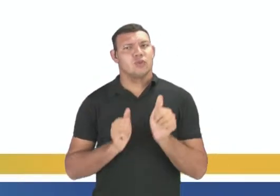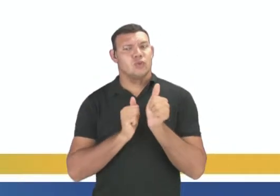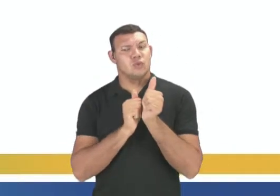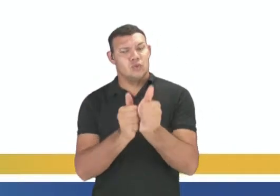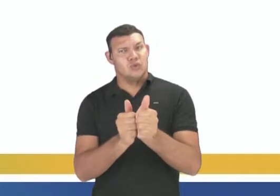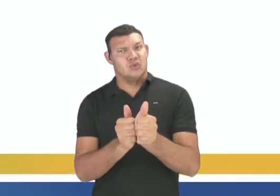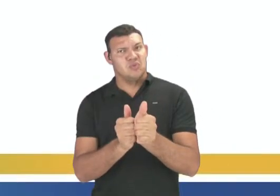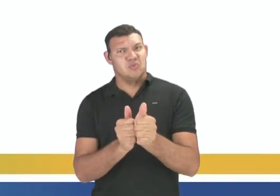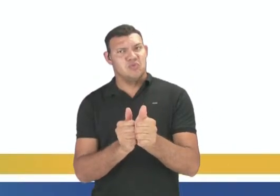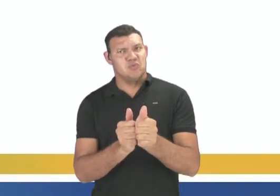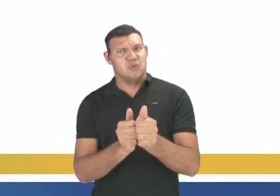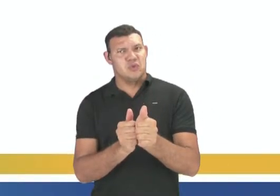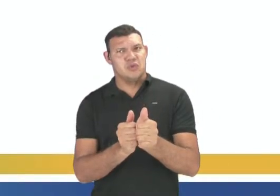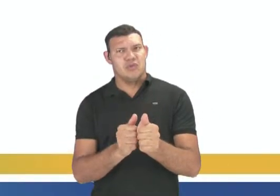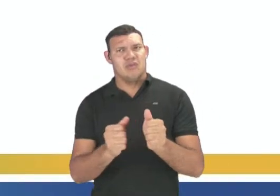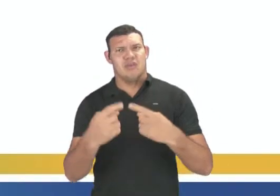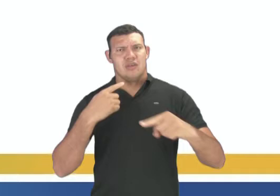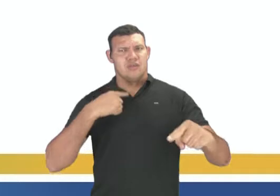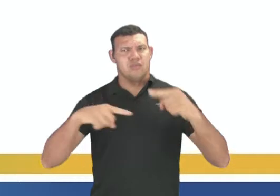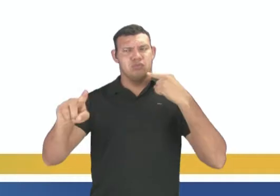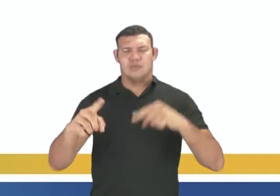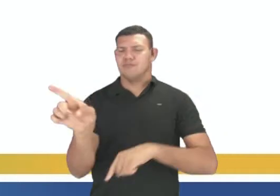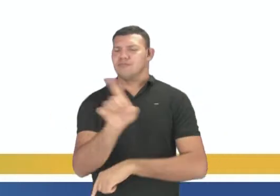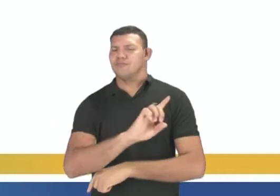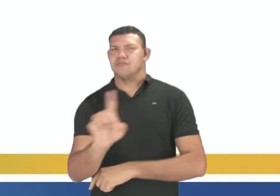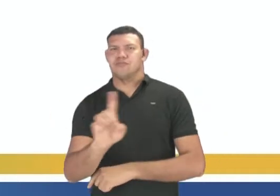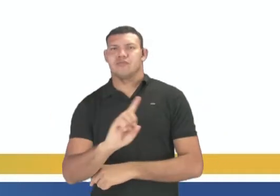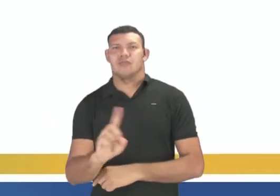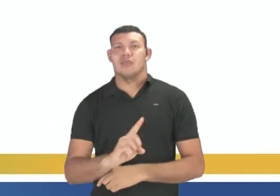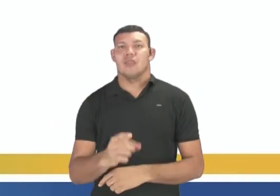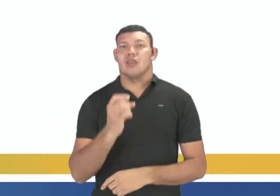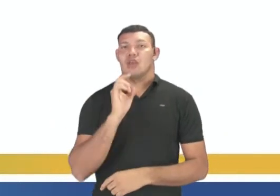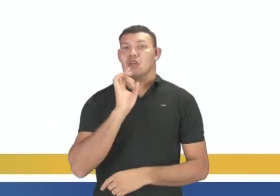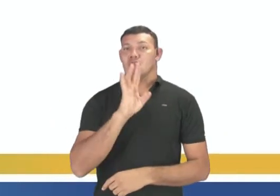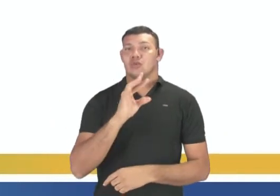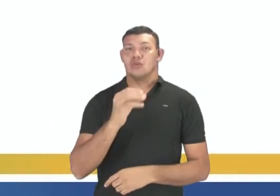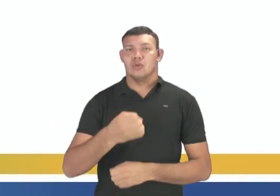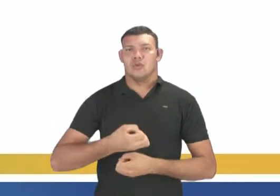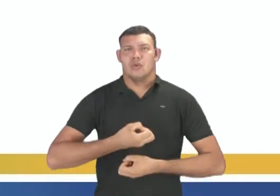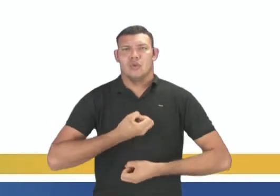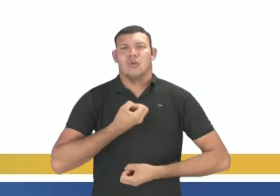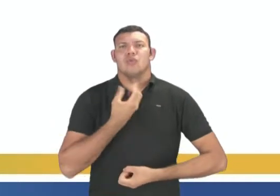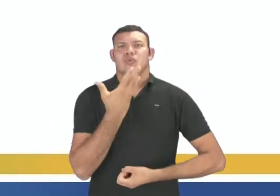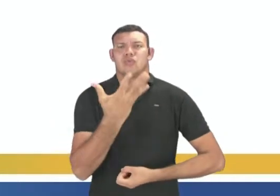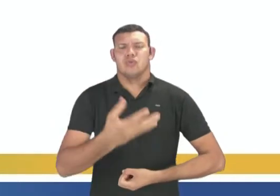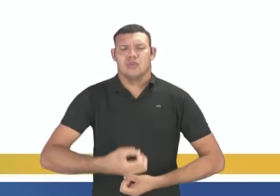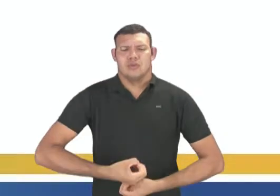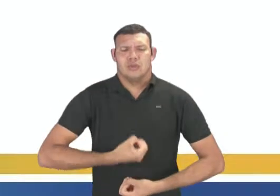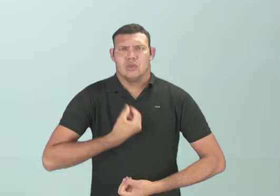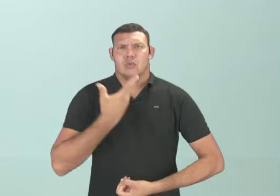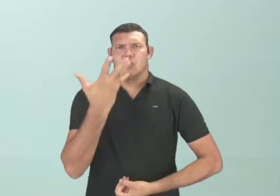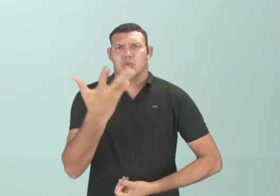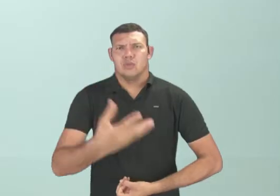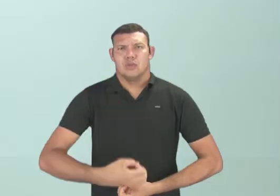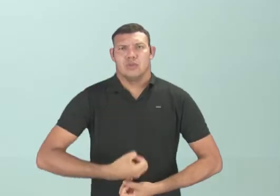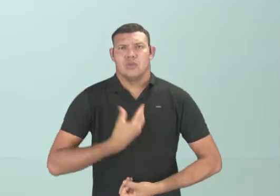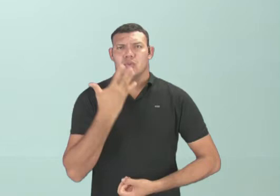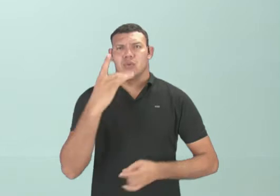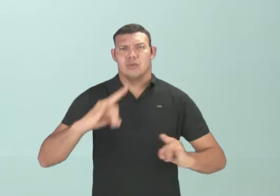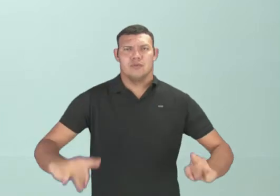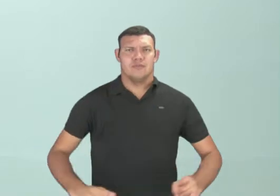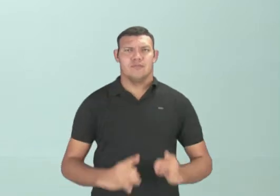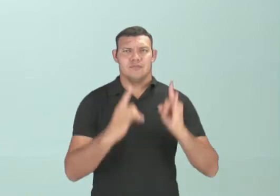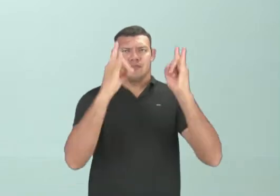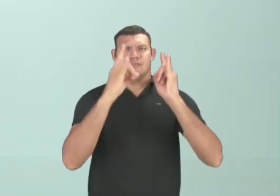por música, mas feita para ser recitada dentro dos palácios para a nobreza. Então, o que